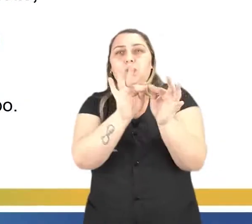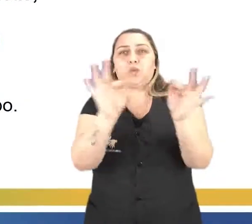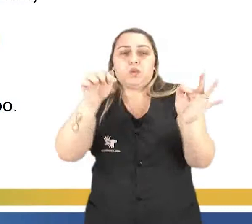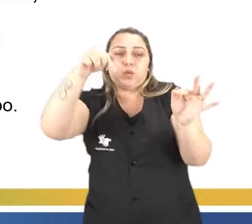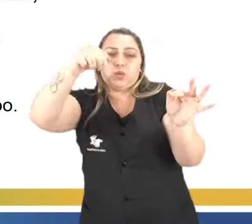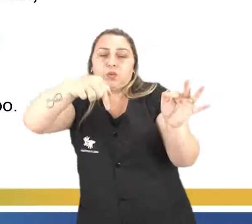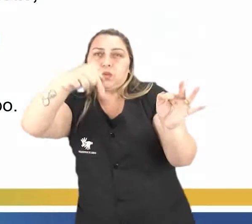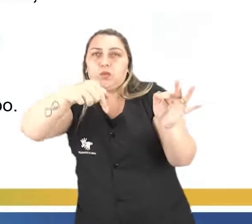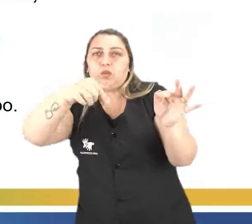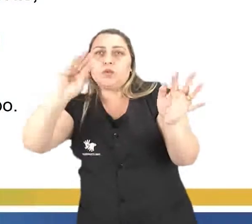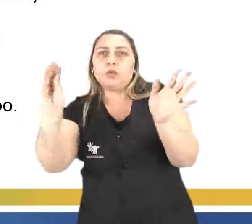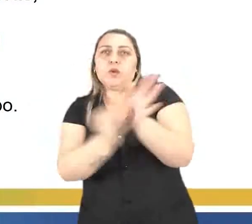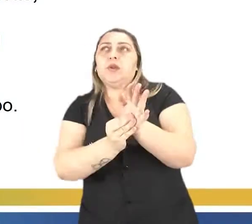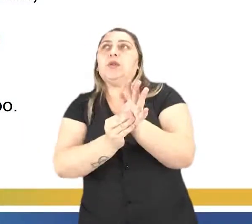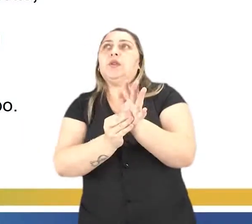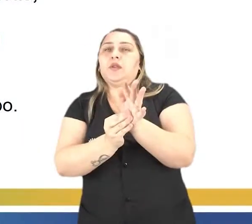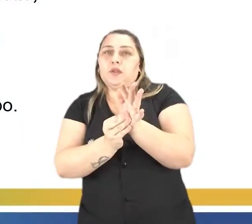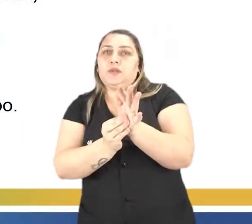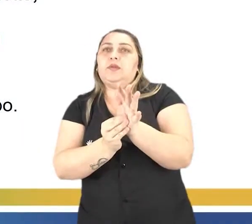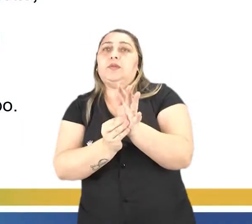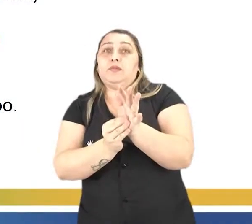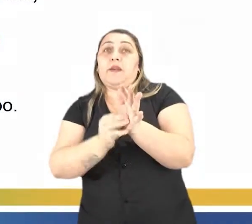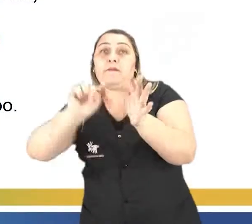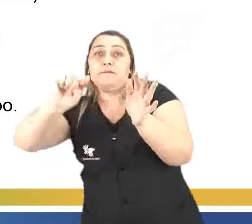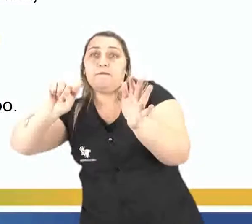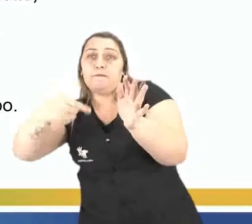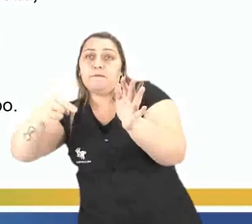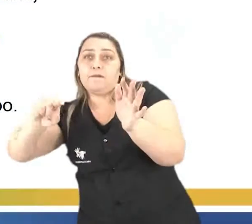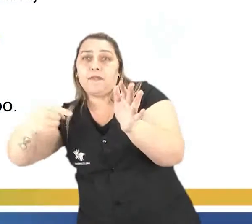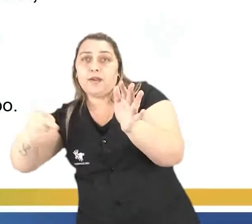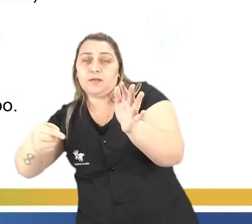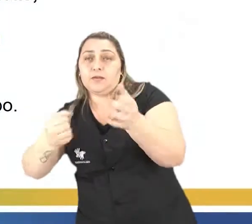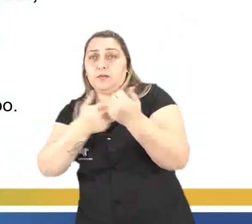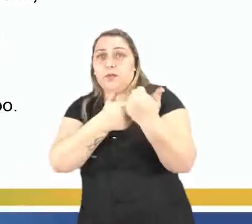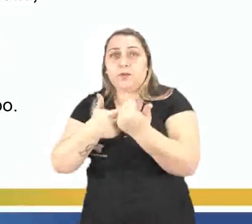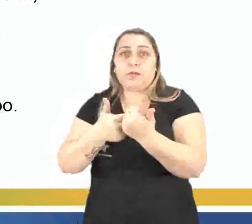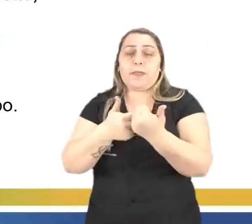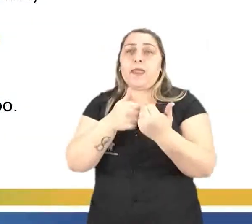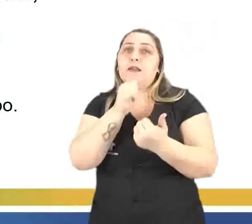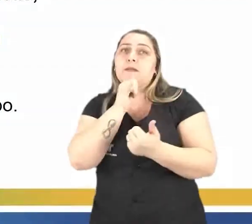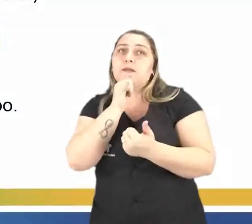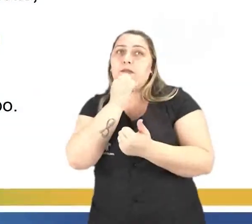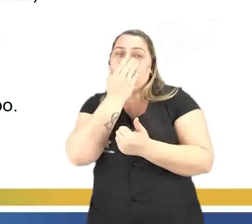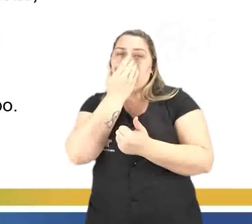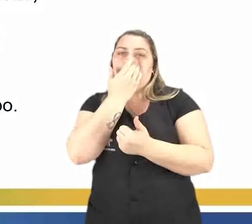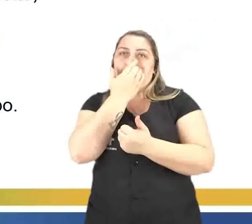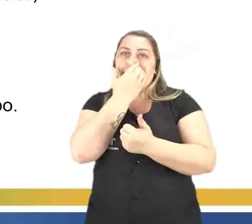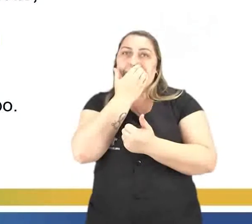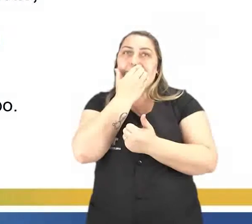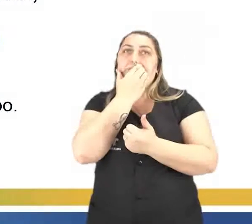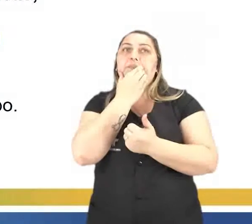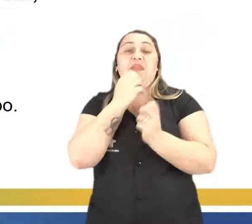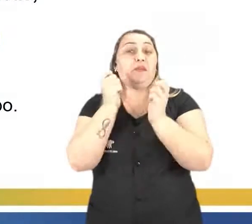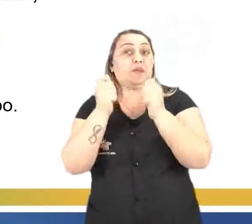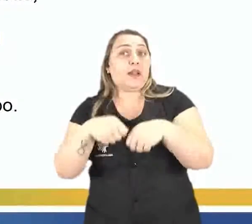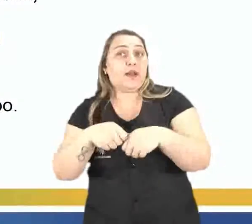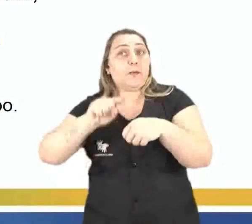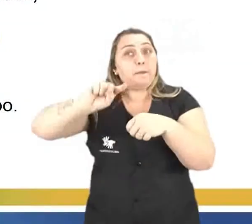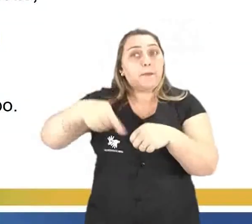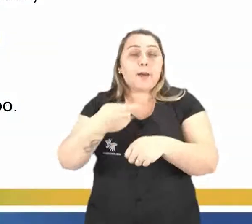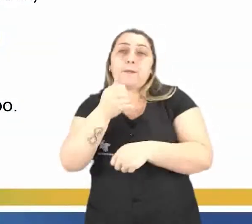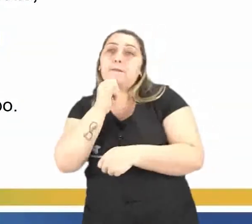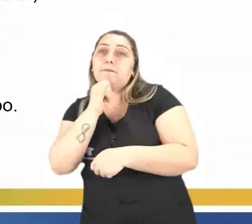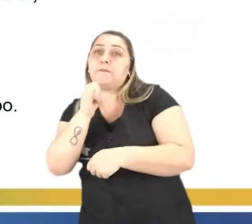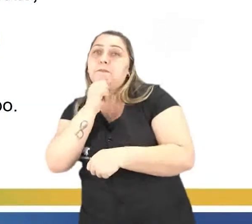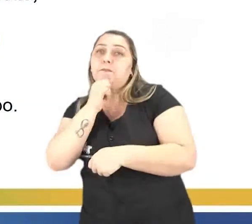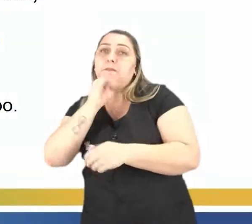a gente coloca ela entre vírgulas, tá bom? Exemplo, não se deve, vírgula, por